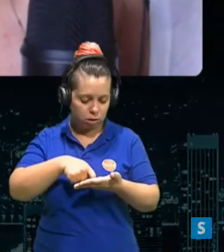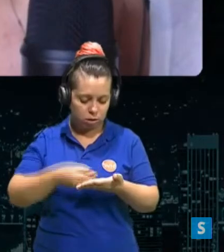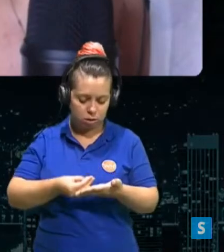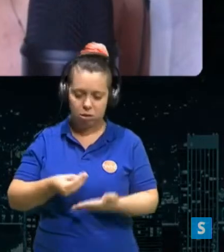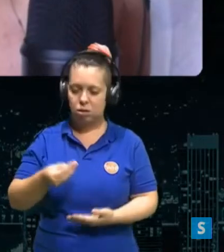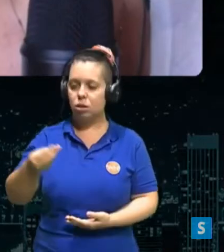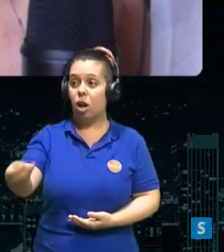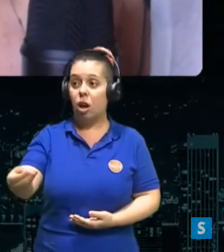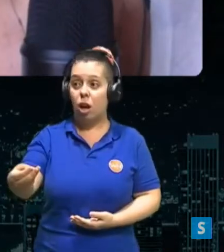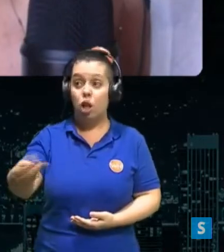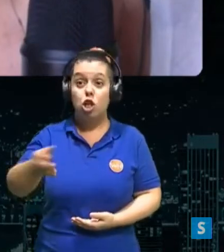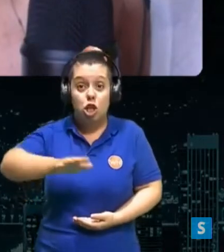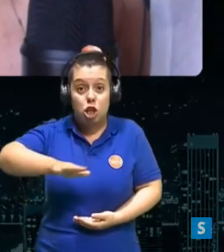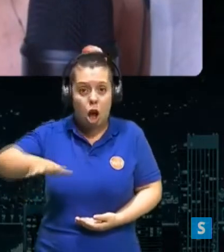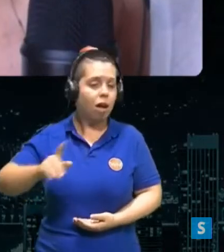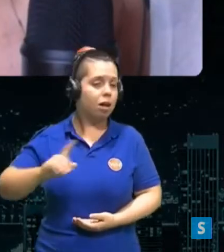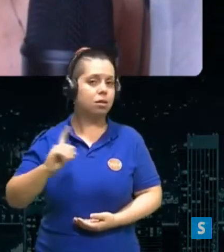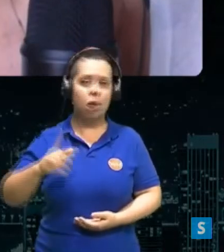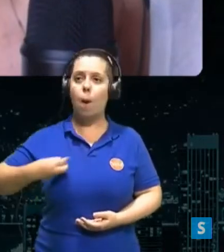é estar ali presente